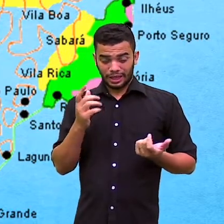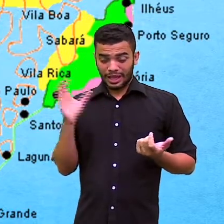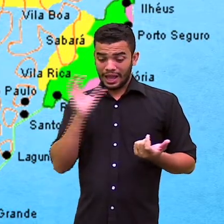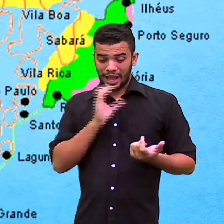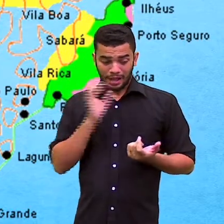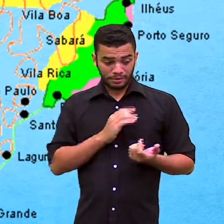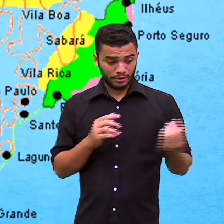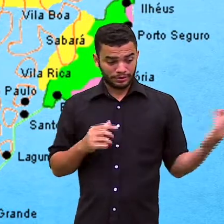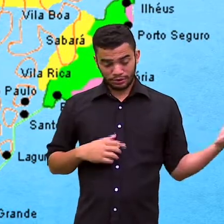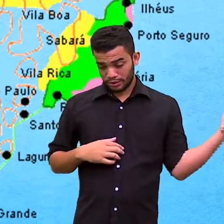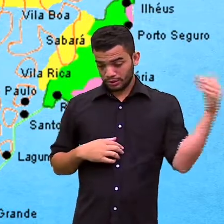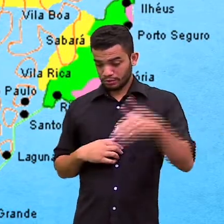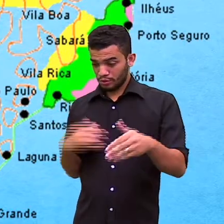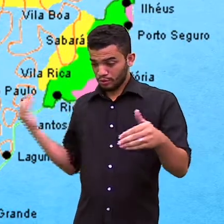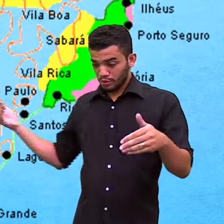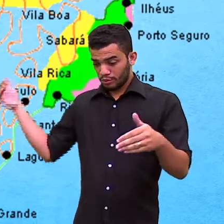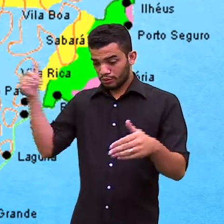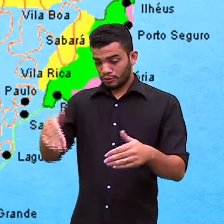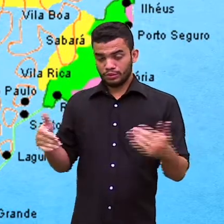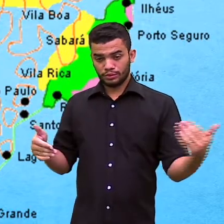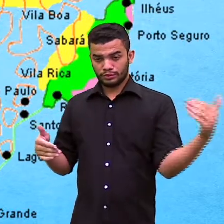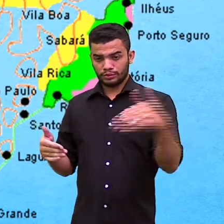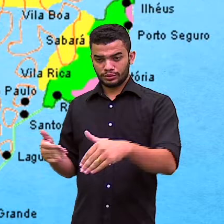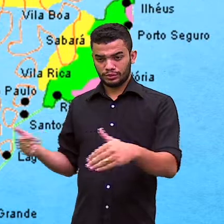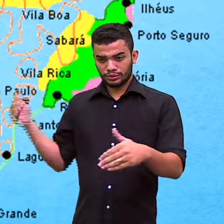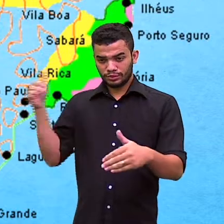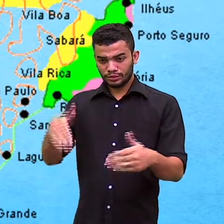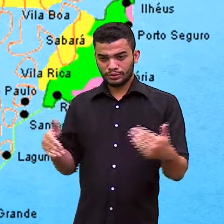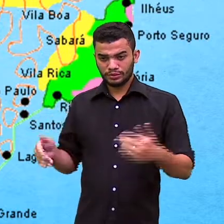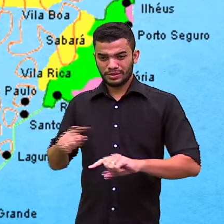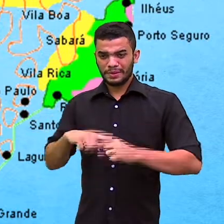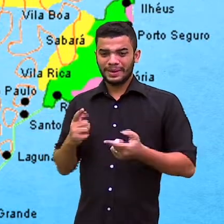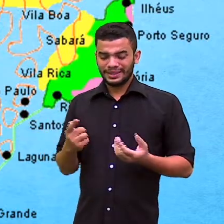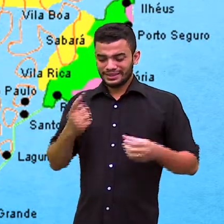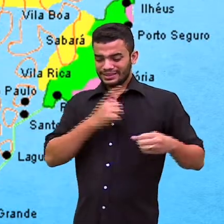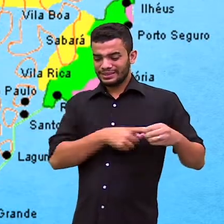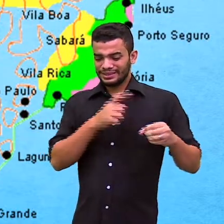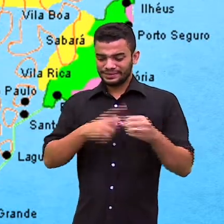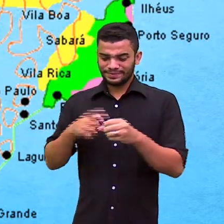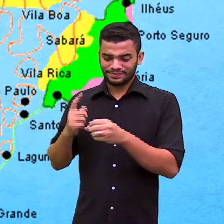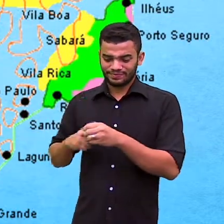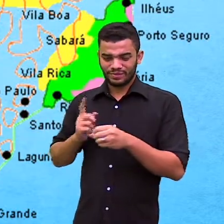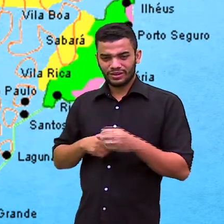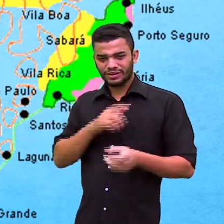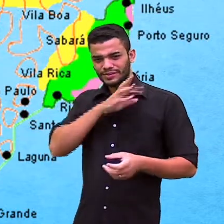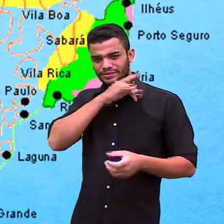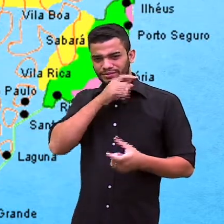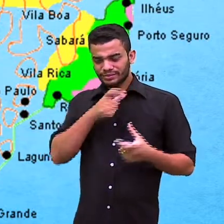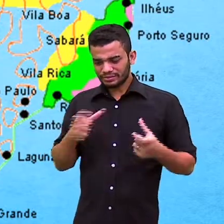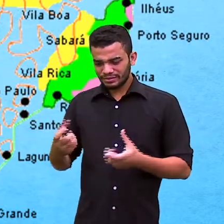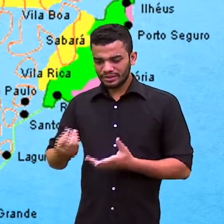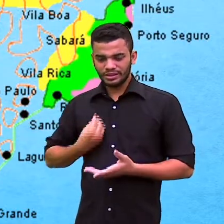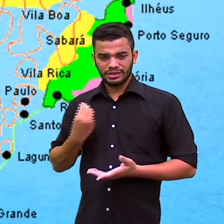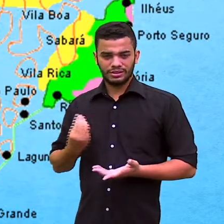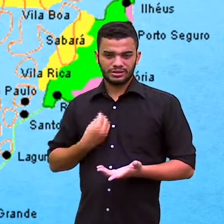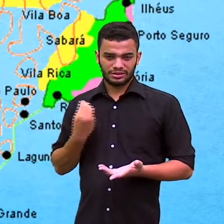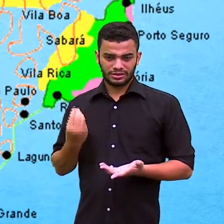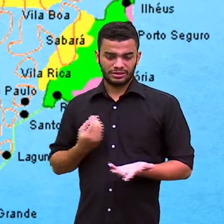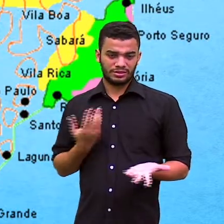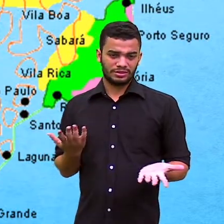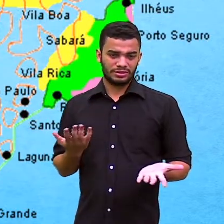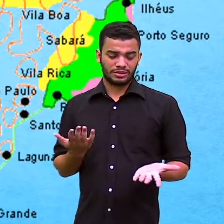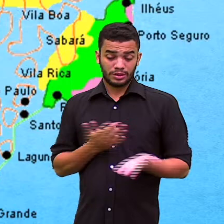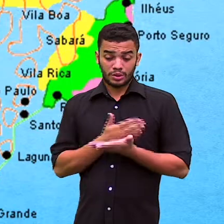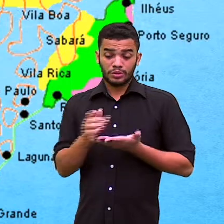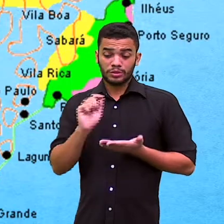alguns caminhos começarem a se formar, constituindo as rotas comerciais que